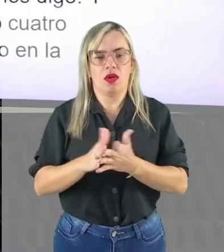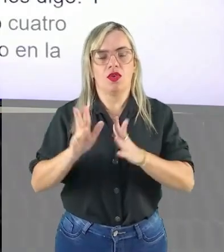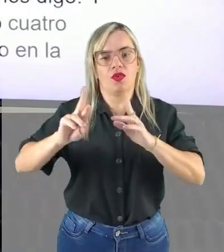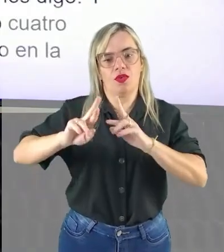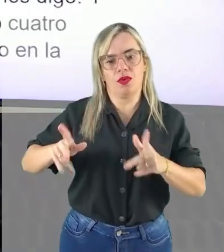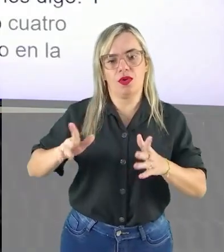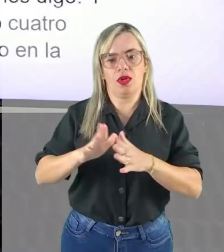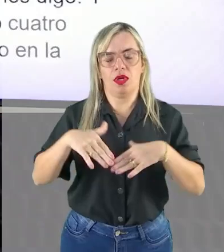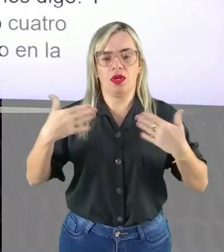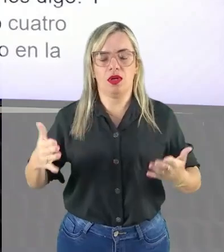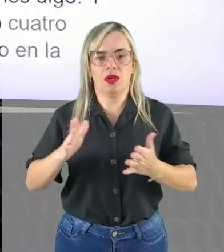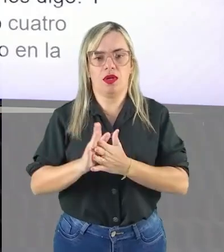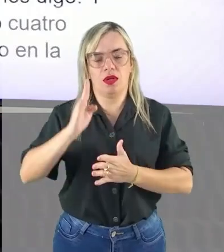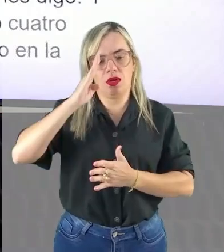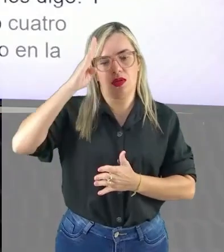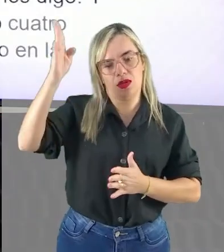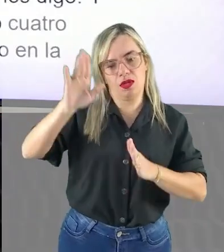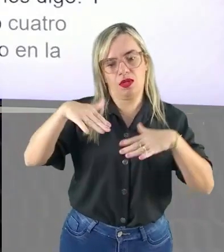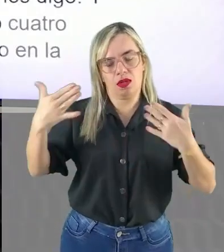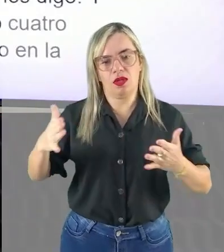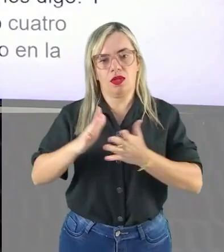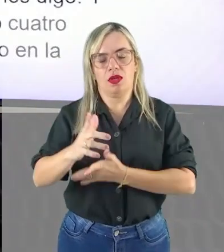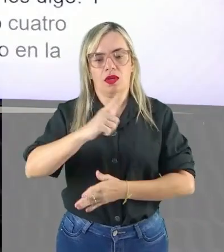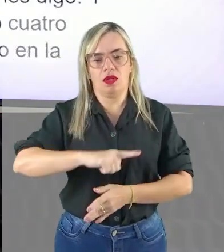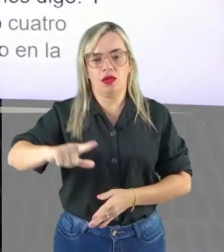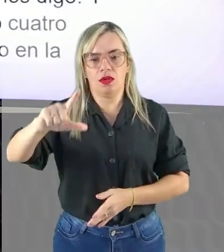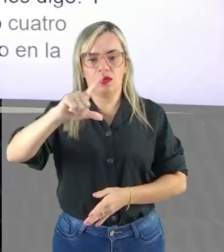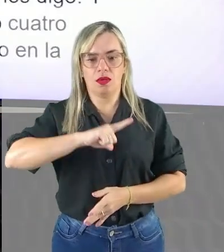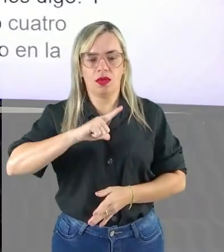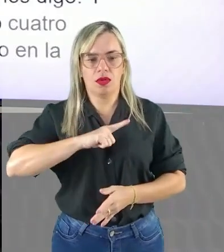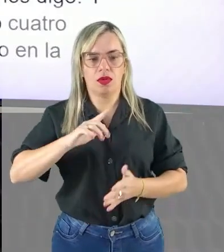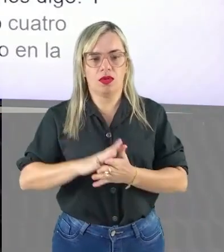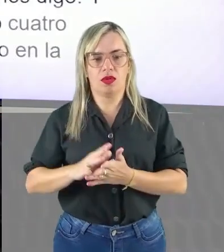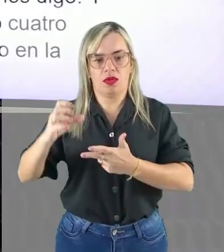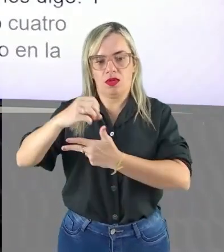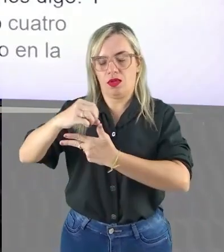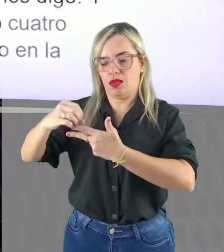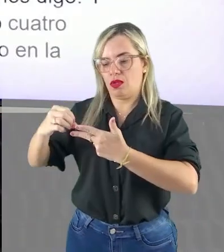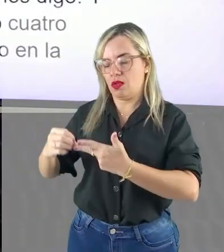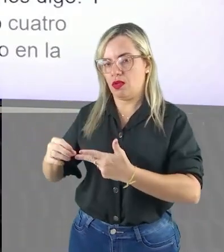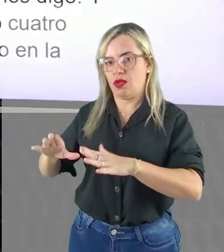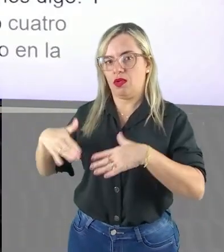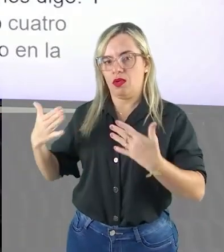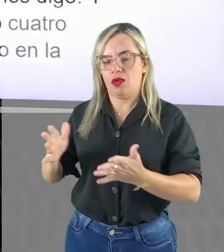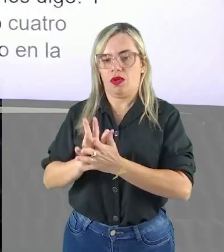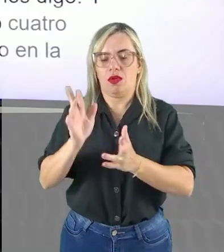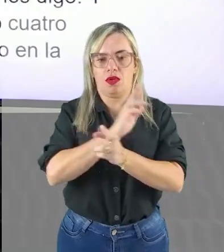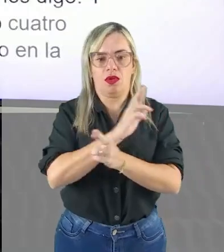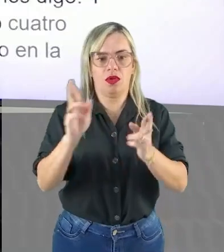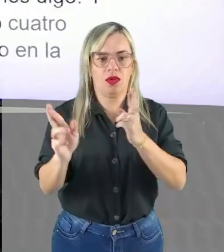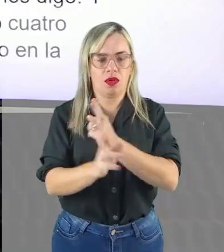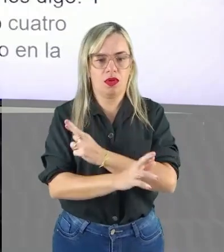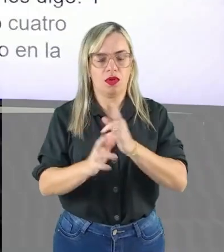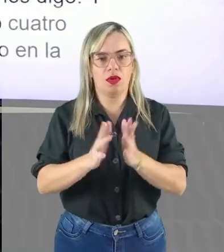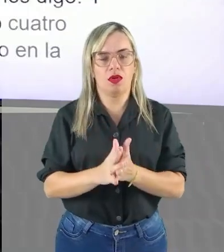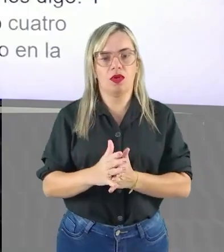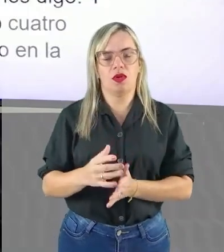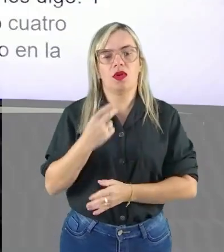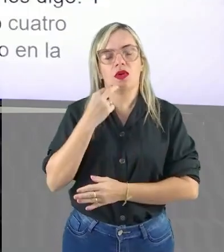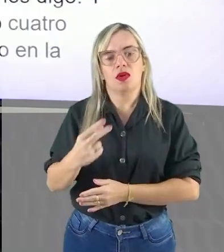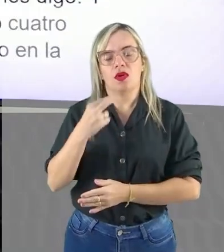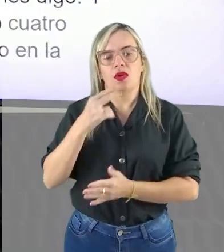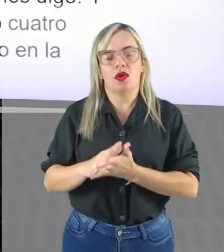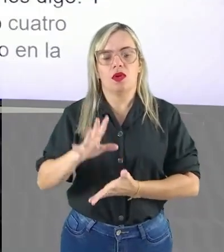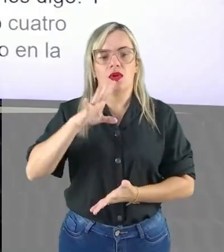completamente diferentes. A principal diferença que vocês vão encontrar é que no Enem vocês vão encontrar ali a relação de língua portuguesa. Vai